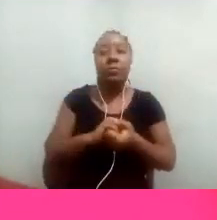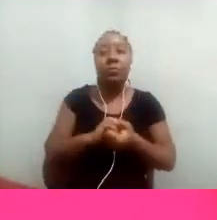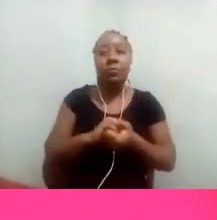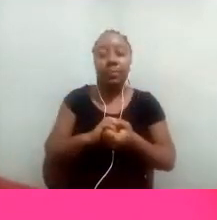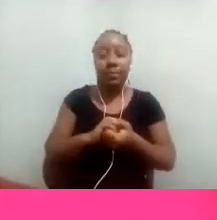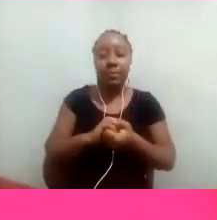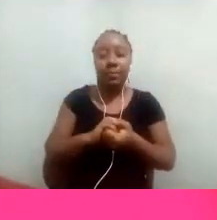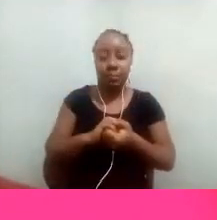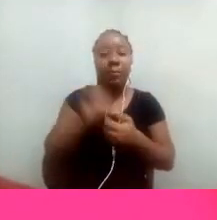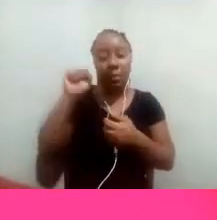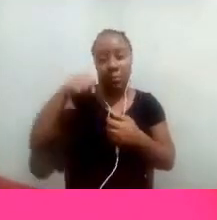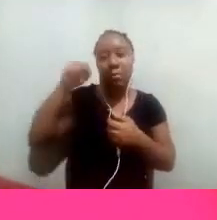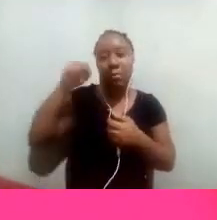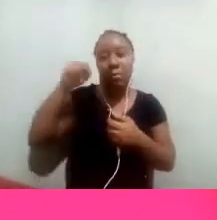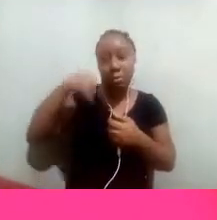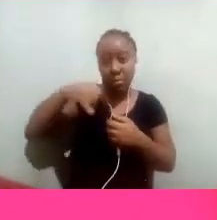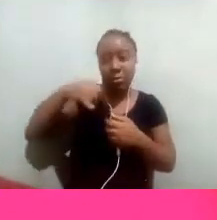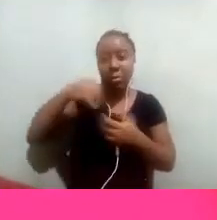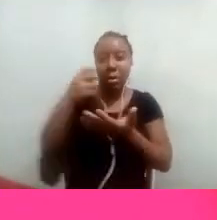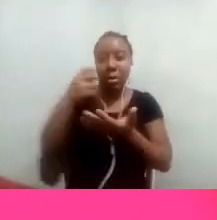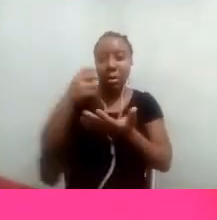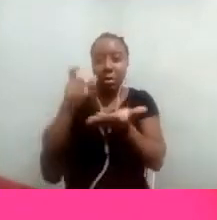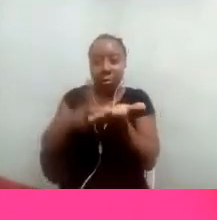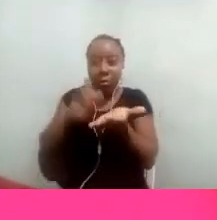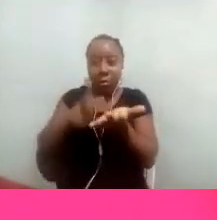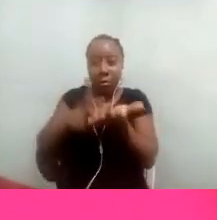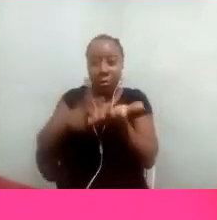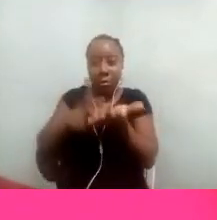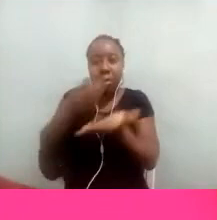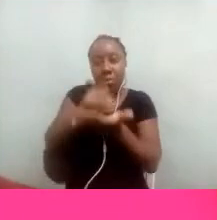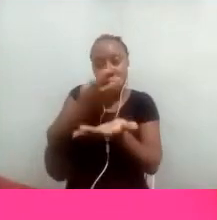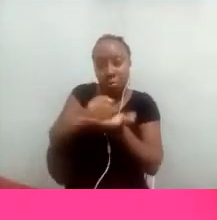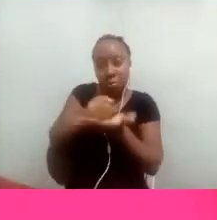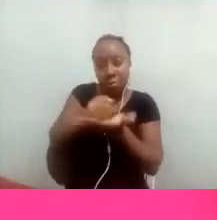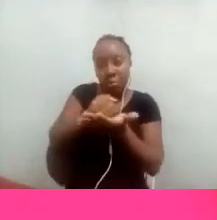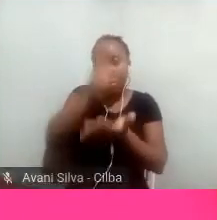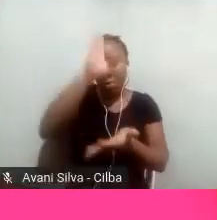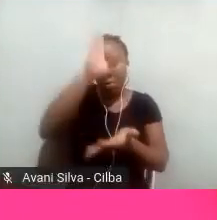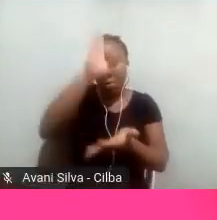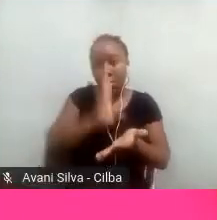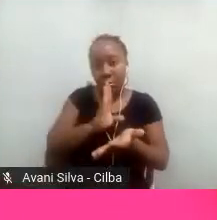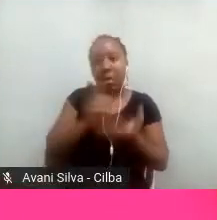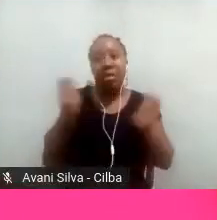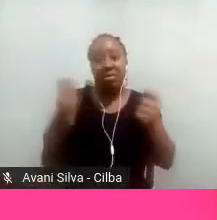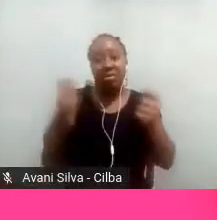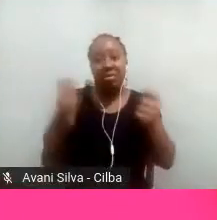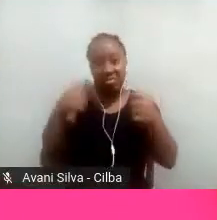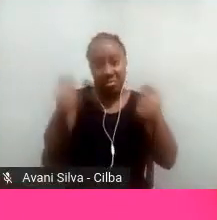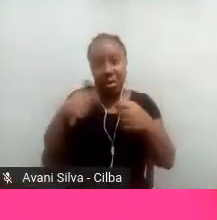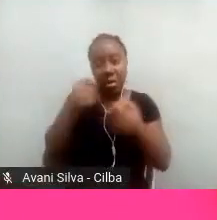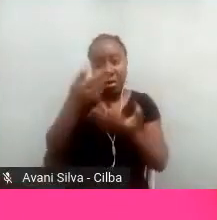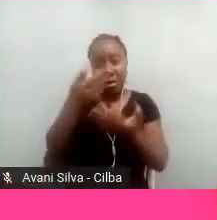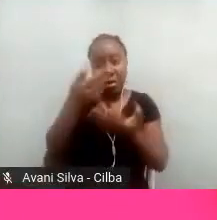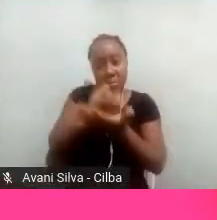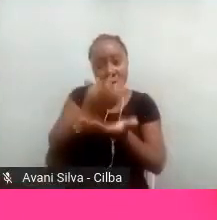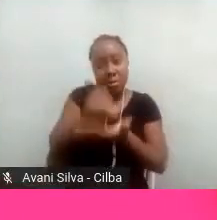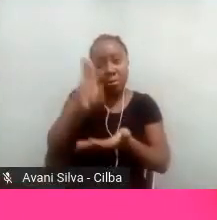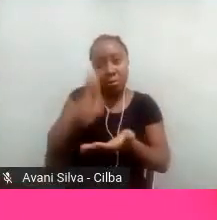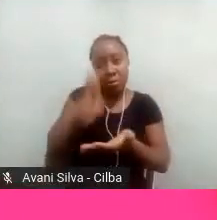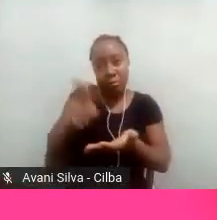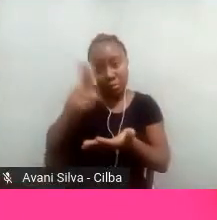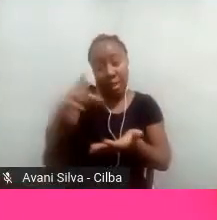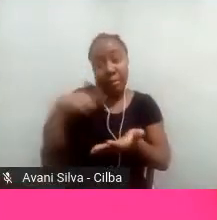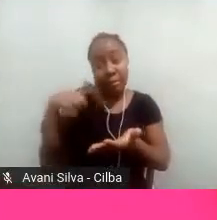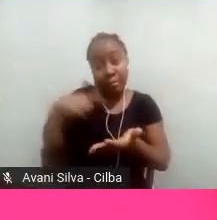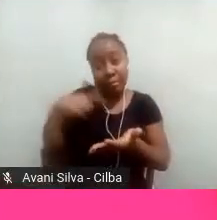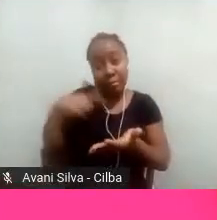Sim, o programa é gratuito, vale a pena baixar e usar ele. Como eu falei, existem versões mais novas do programa